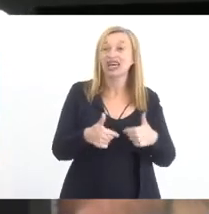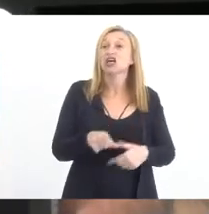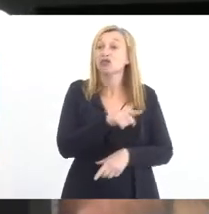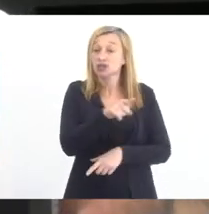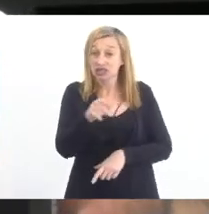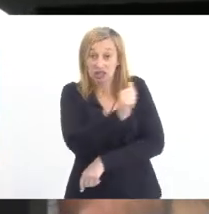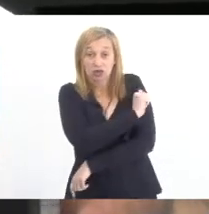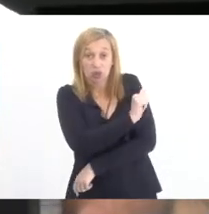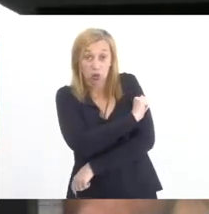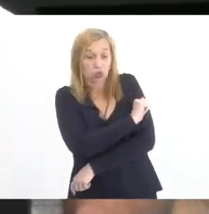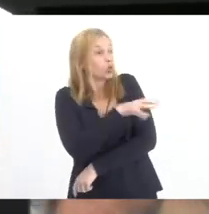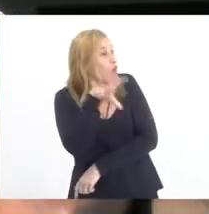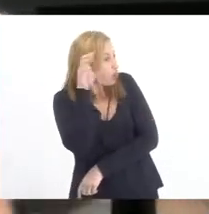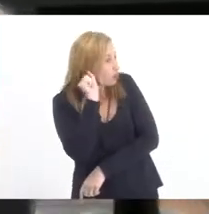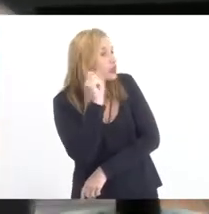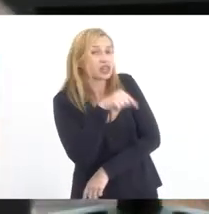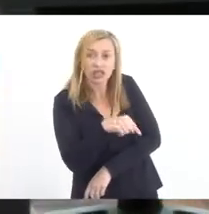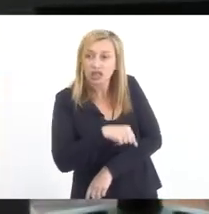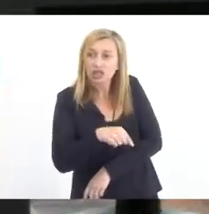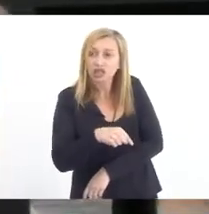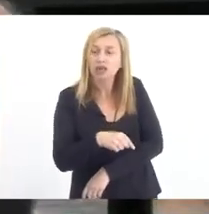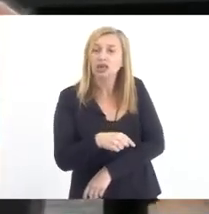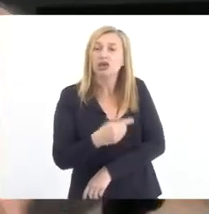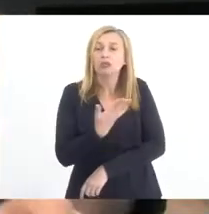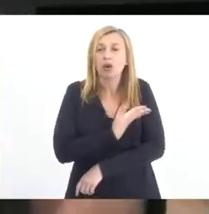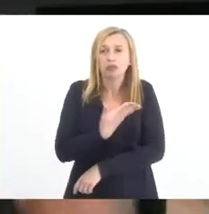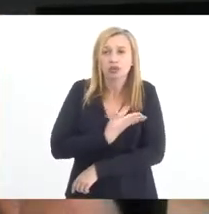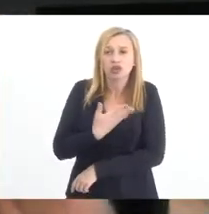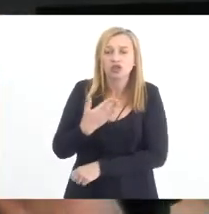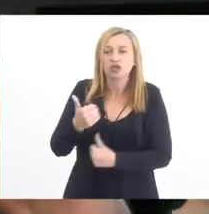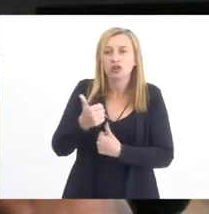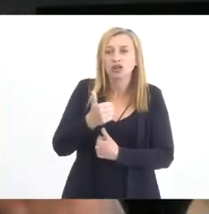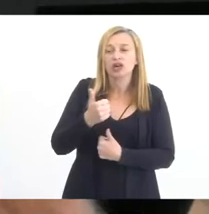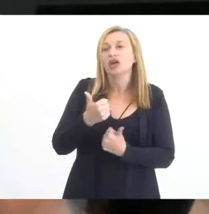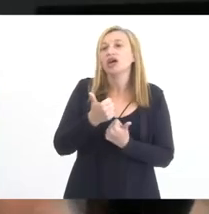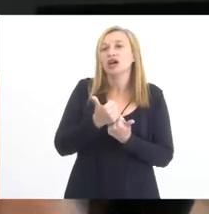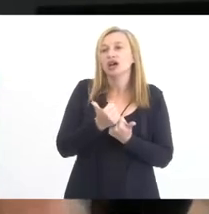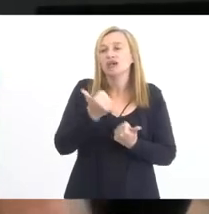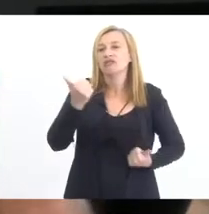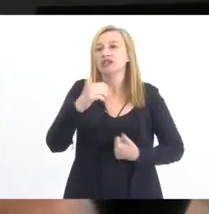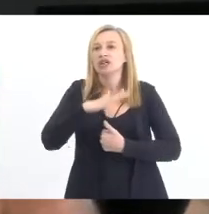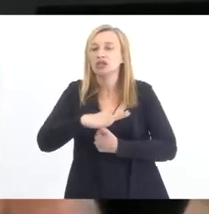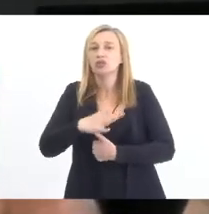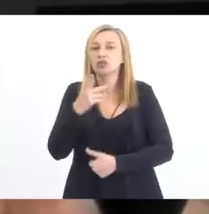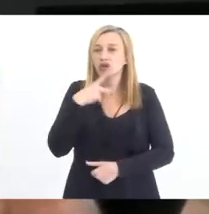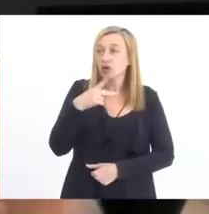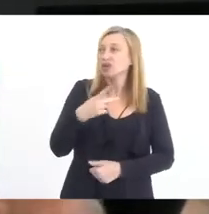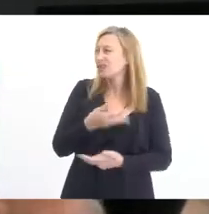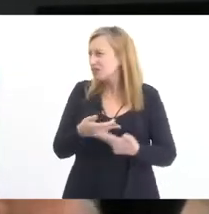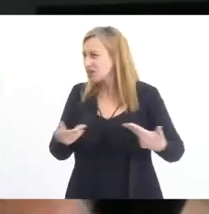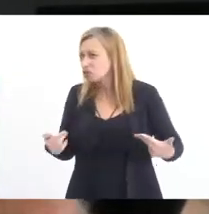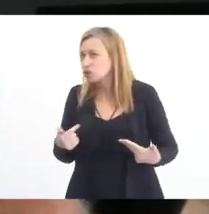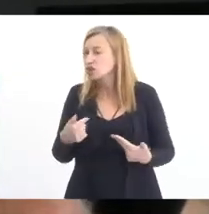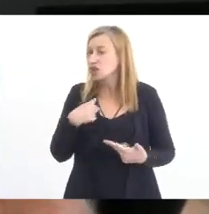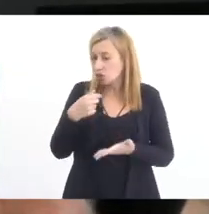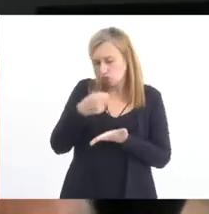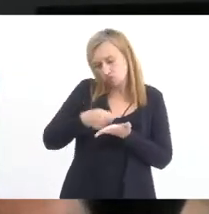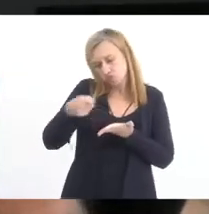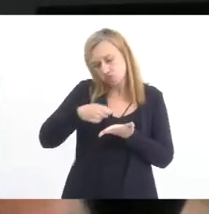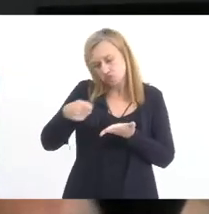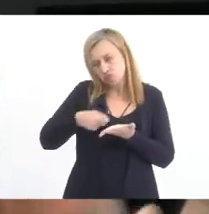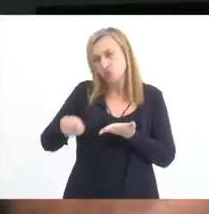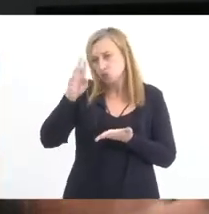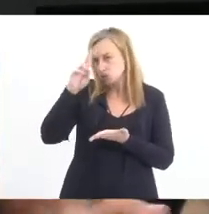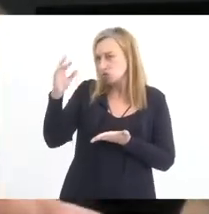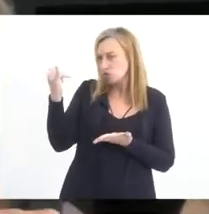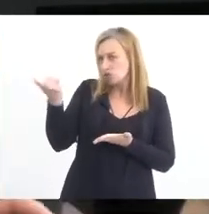são alunos, eu ouvi aqui, como meu amigo vice-reitor falou, tem muita coisa, vice, que eu anotei aqui, que o senhor